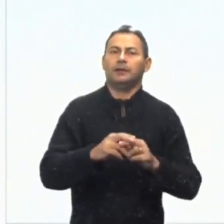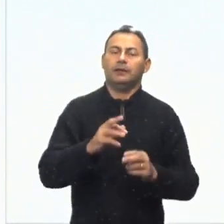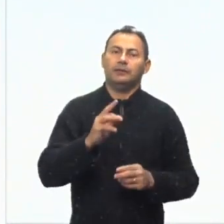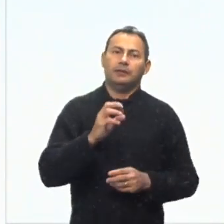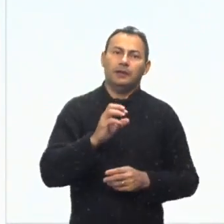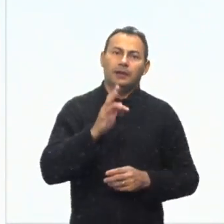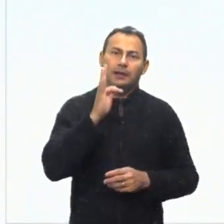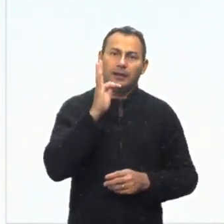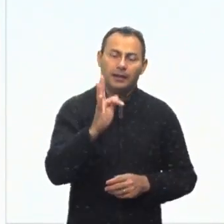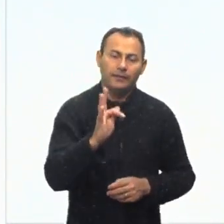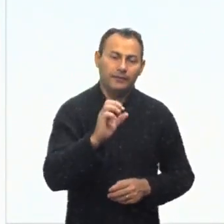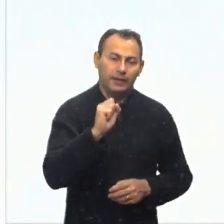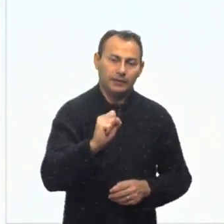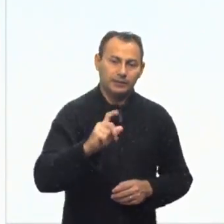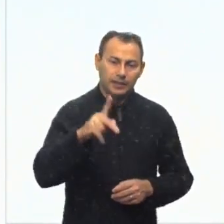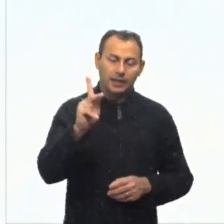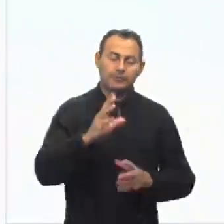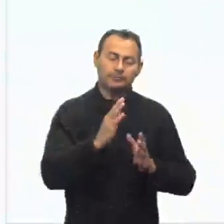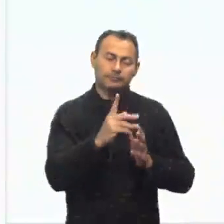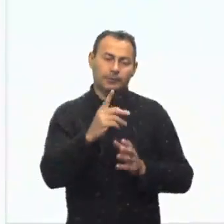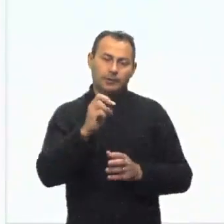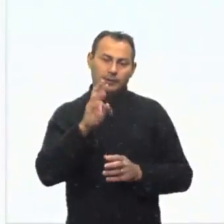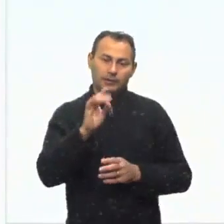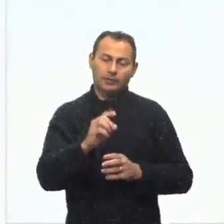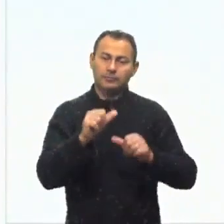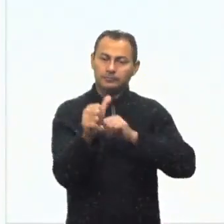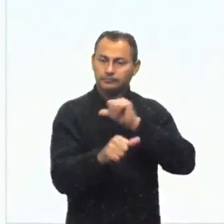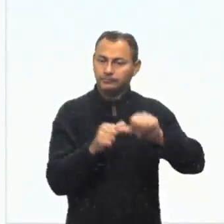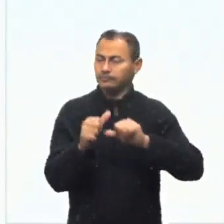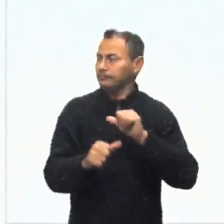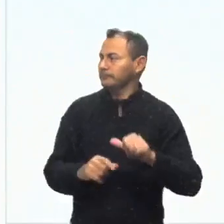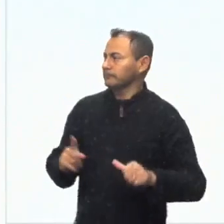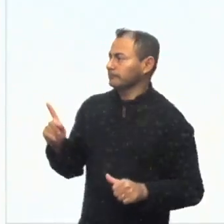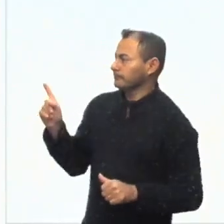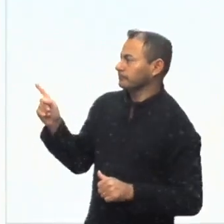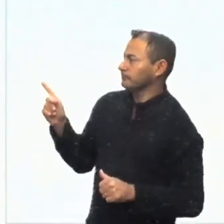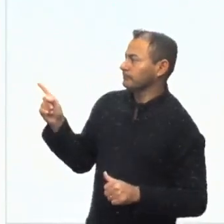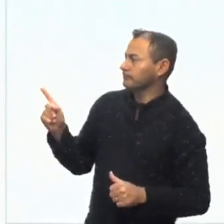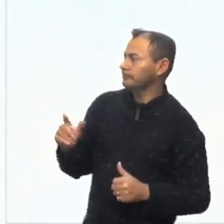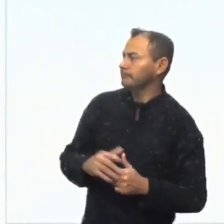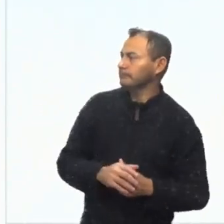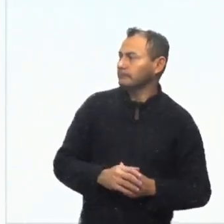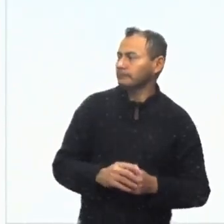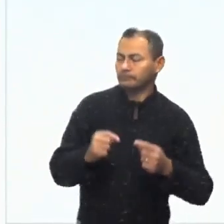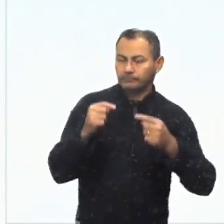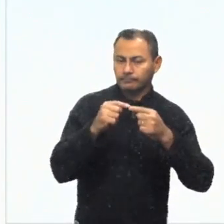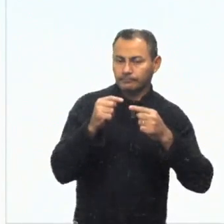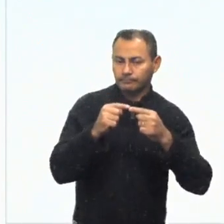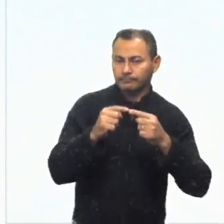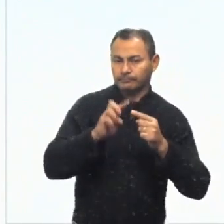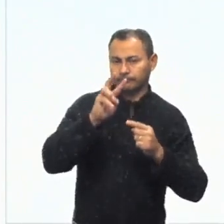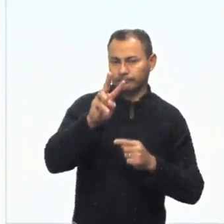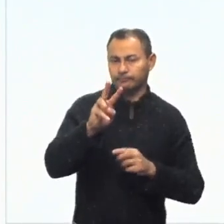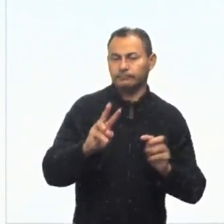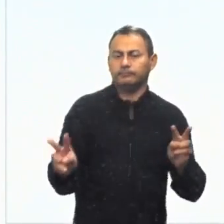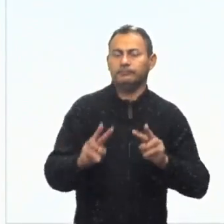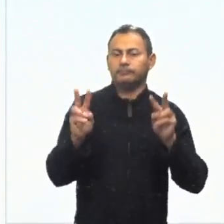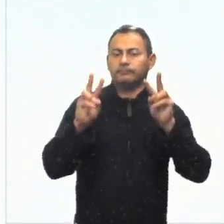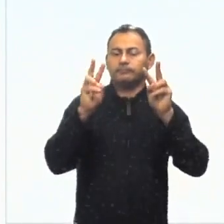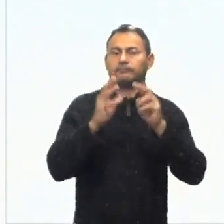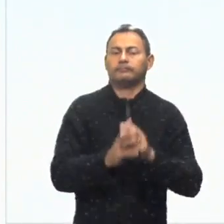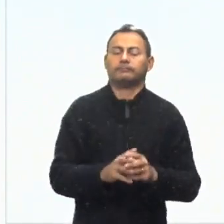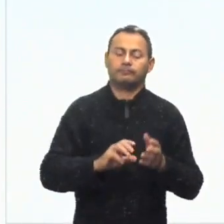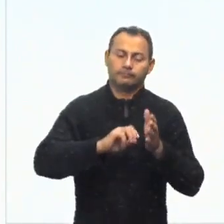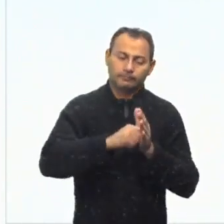Key, em FSK, a portadora ela muda aqui, nesse caso, de acordo com dois valores de frequência.